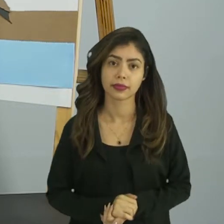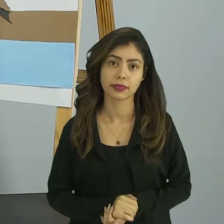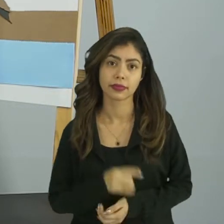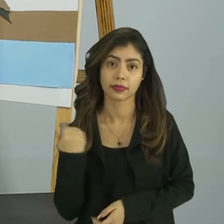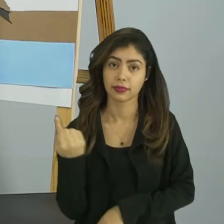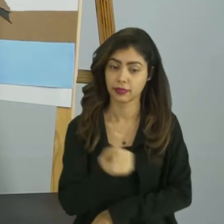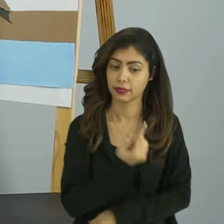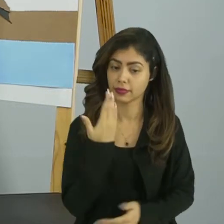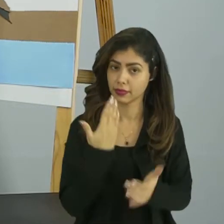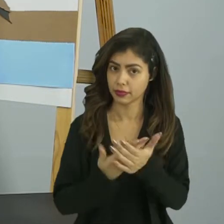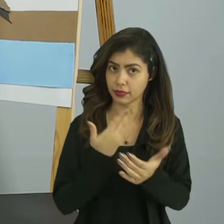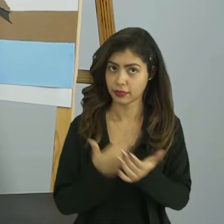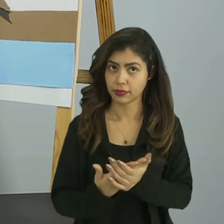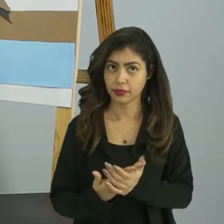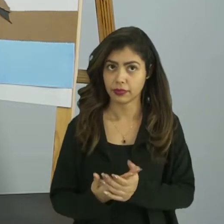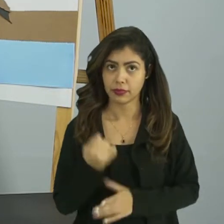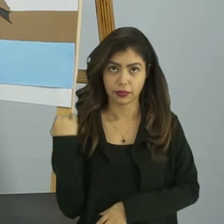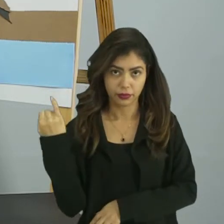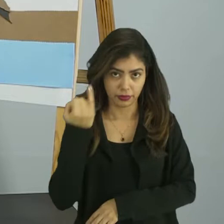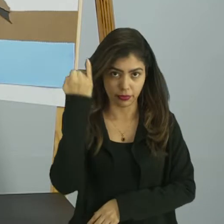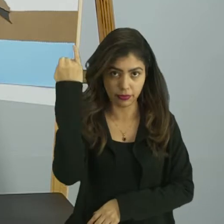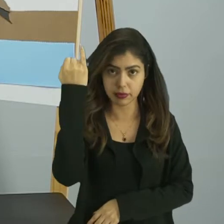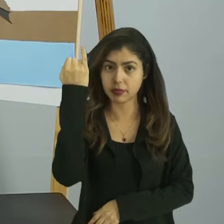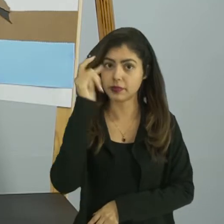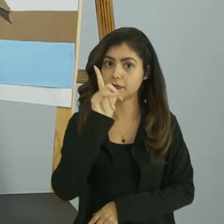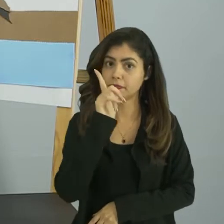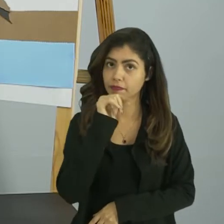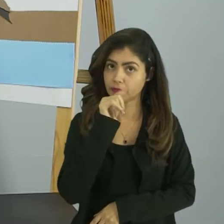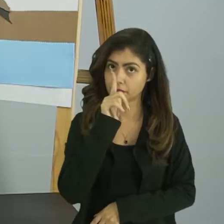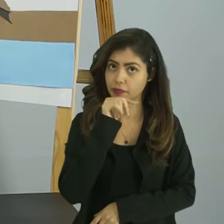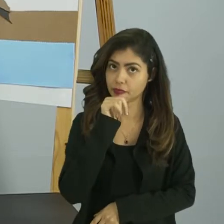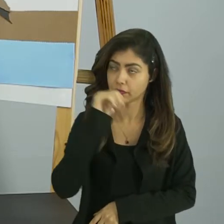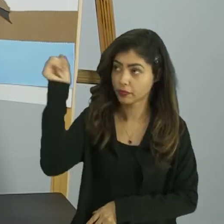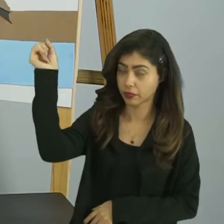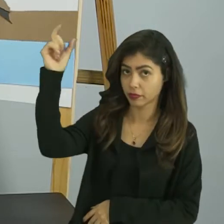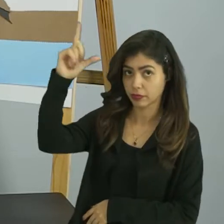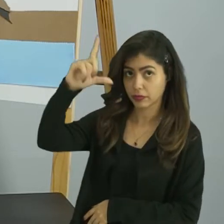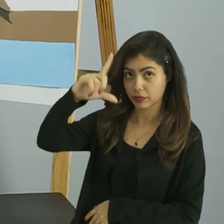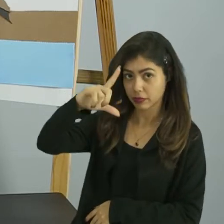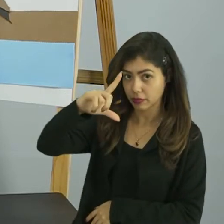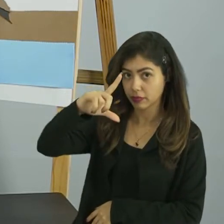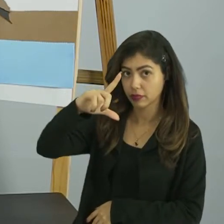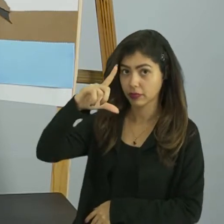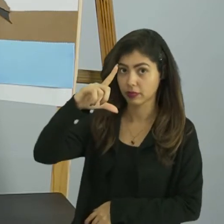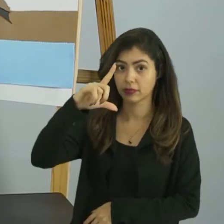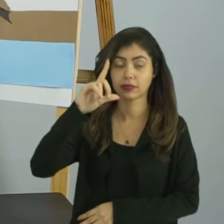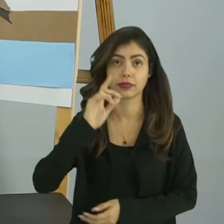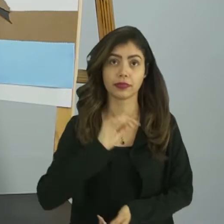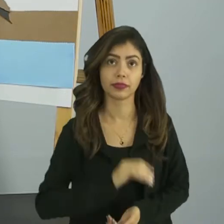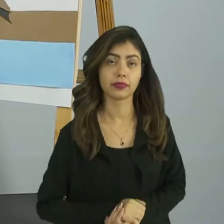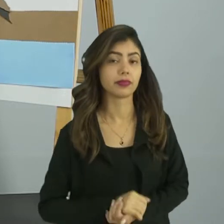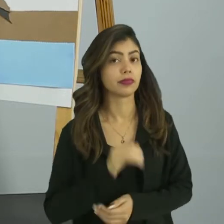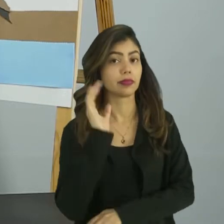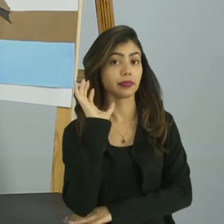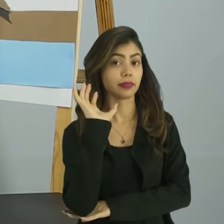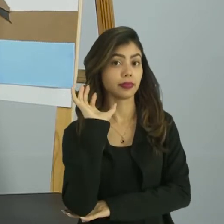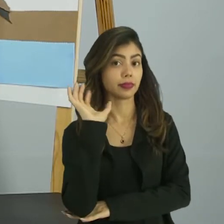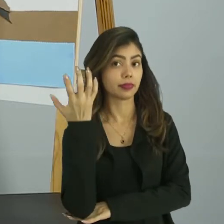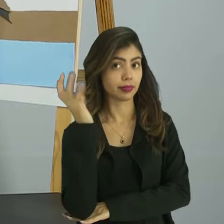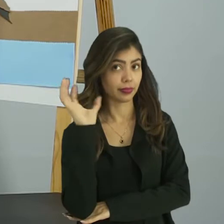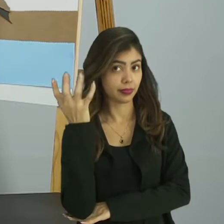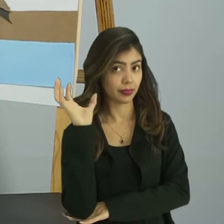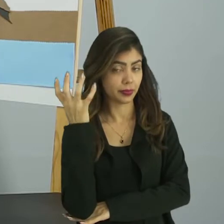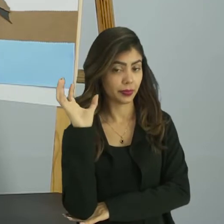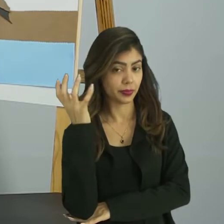nós estudamos a importância da água e do sol para